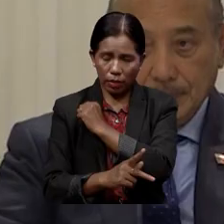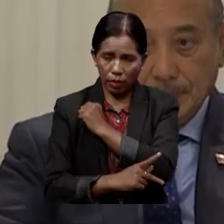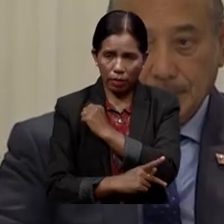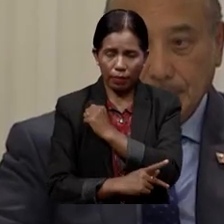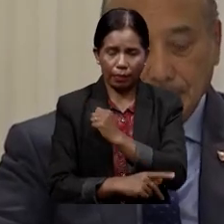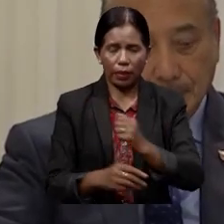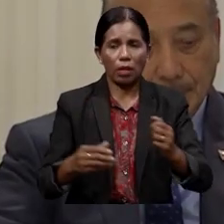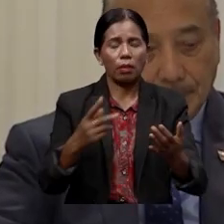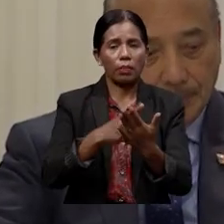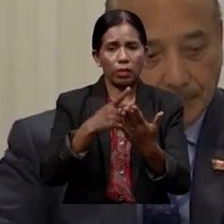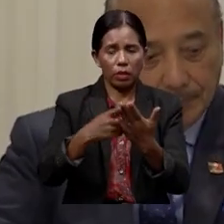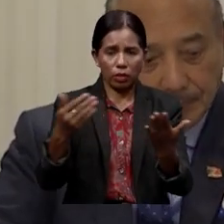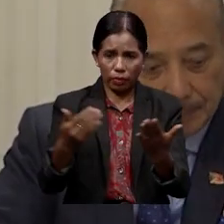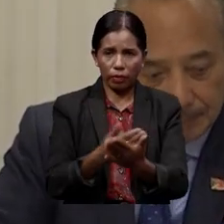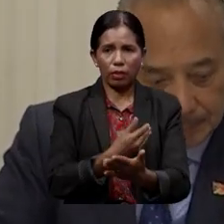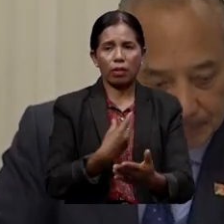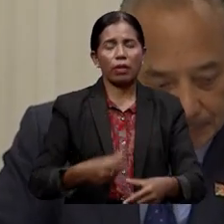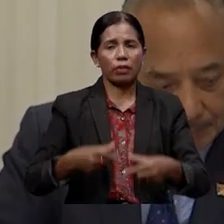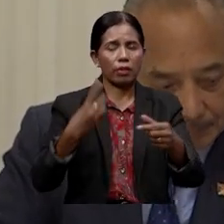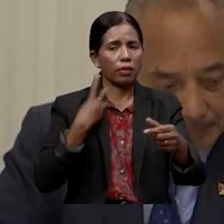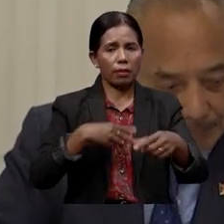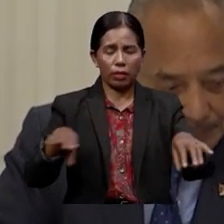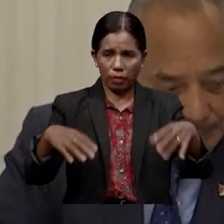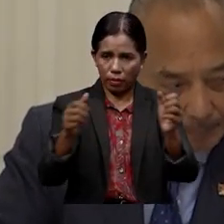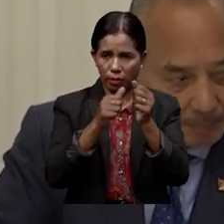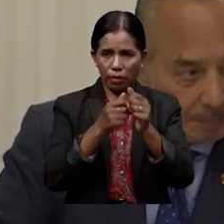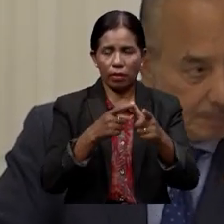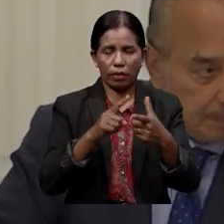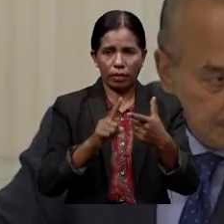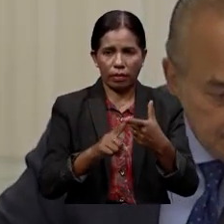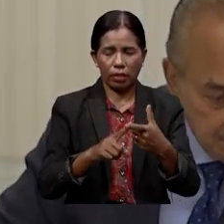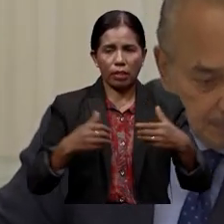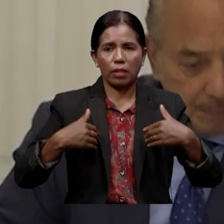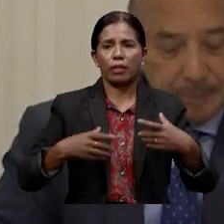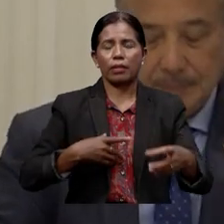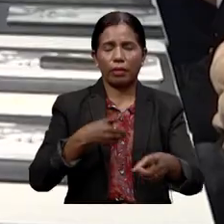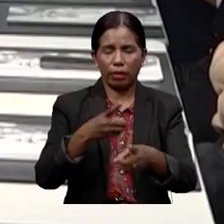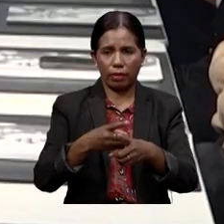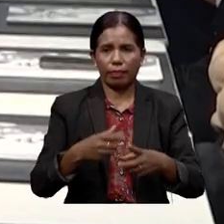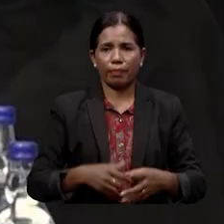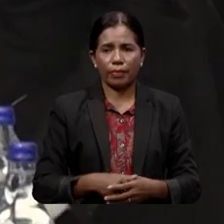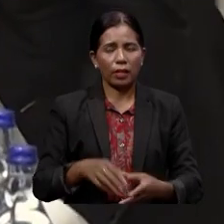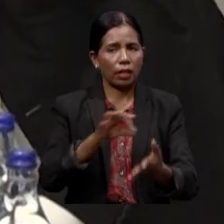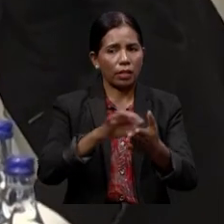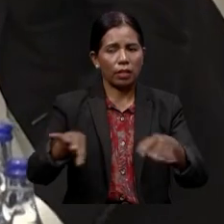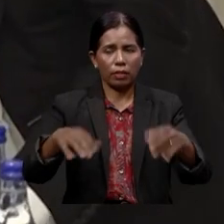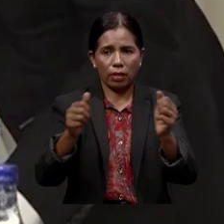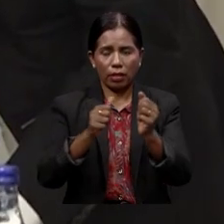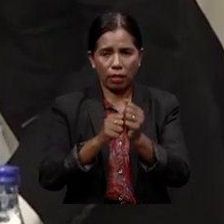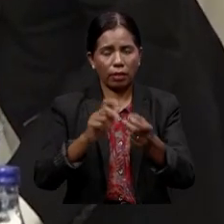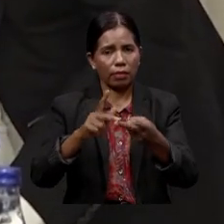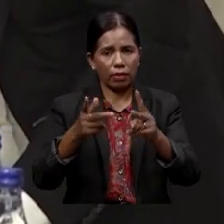novo. Ele tem os seus projetos e nós vamos apoiar aquilo que eu entender que é importante. E a assinatura acordo parceria,